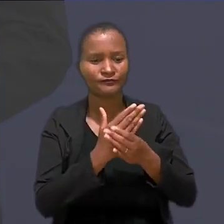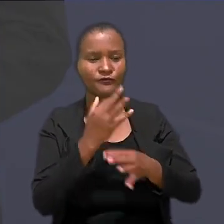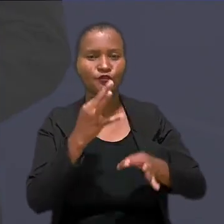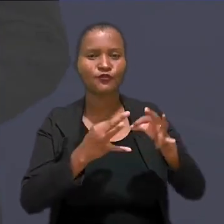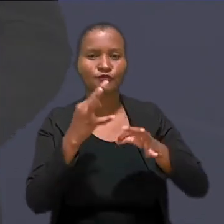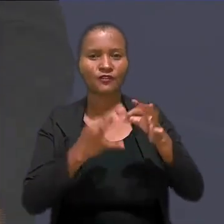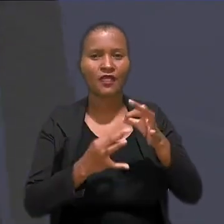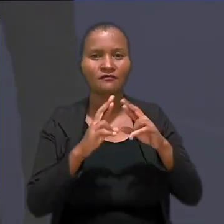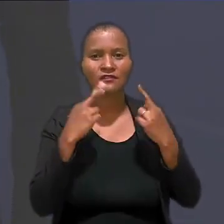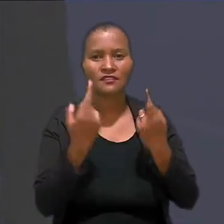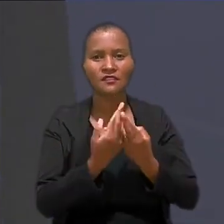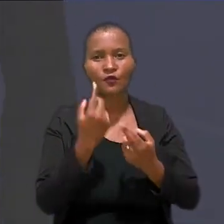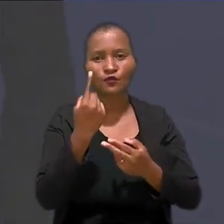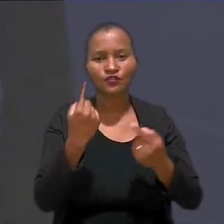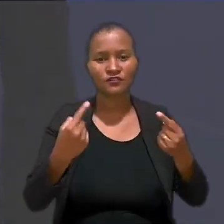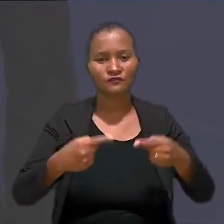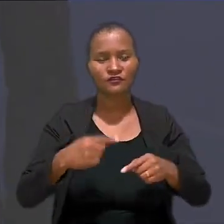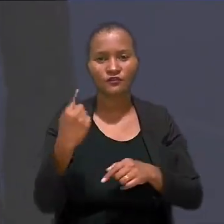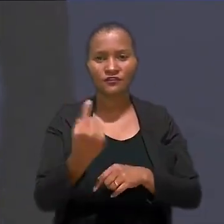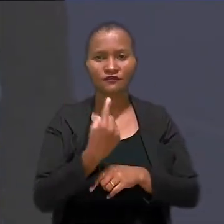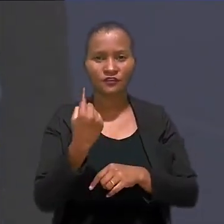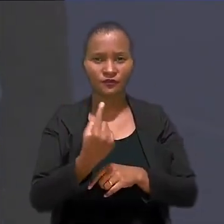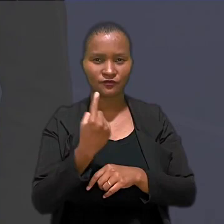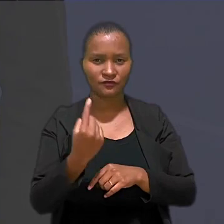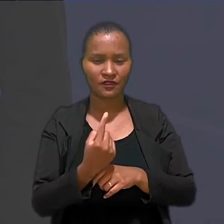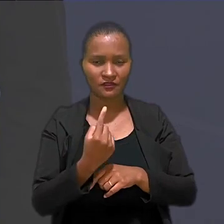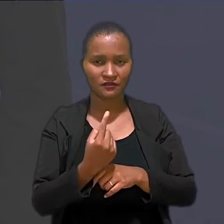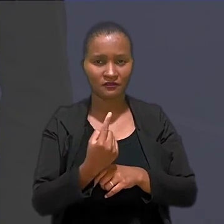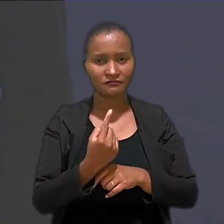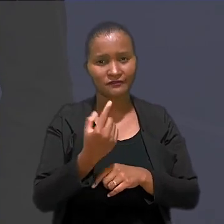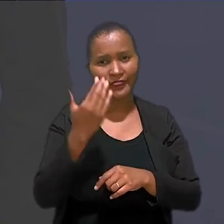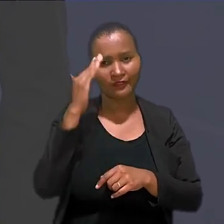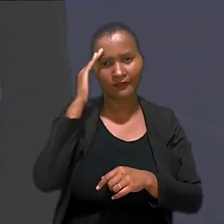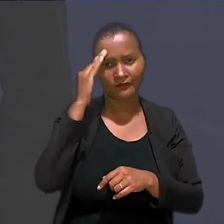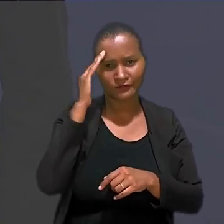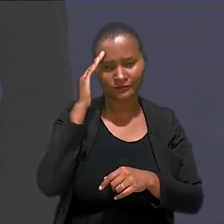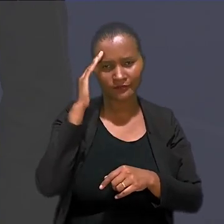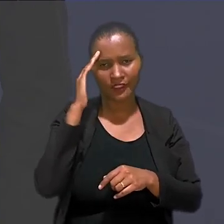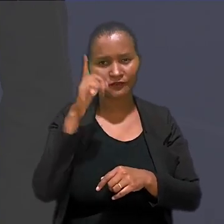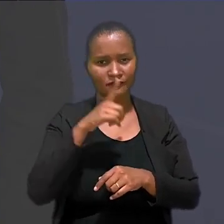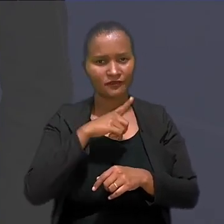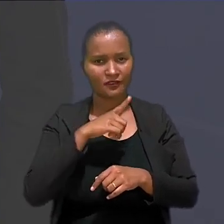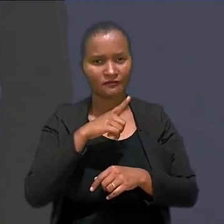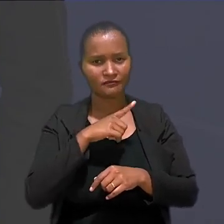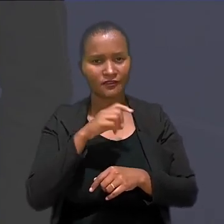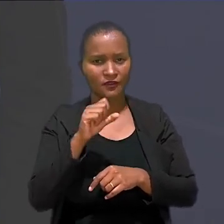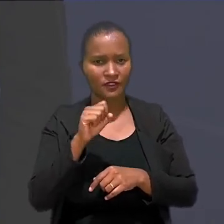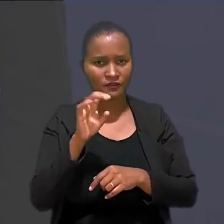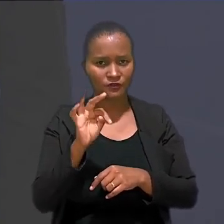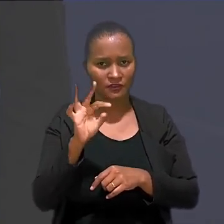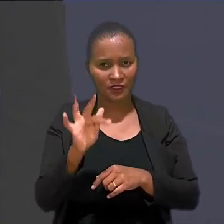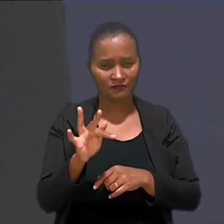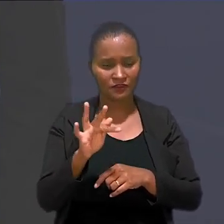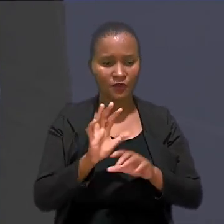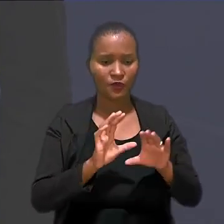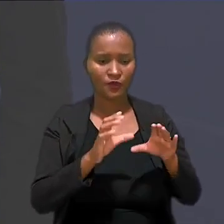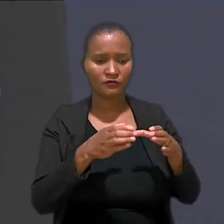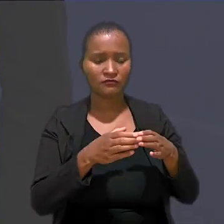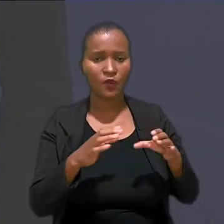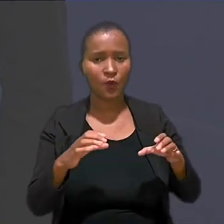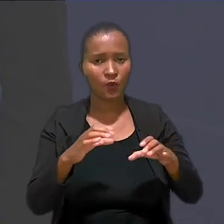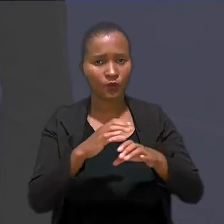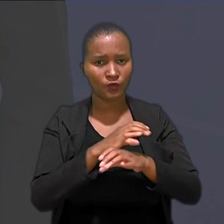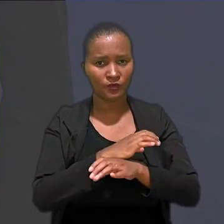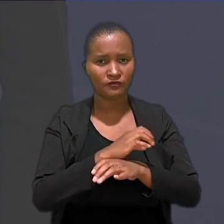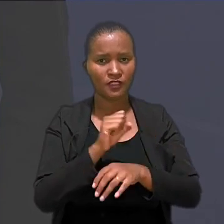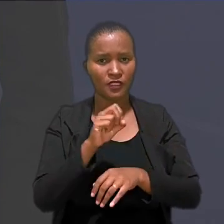Começamos com um caso julgado pela Seção 1 de Dissídios Individuais. Seguindo o entendimento firmado pelo Supremo Tribunal Federal, o